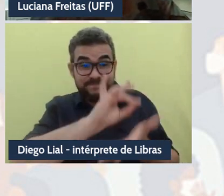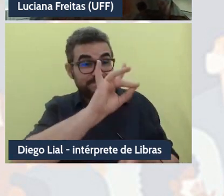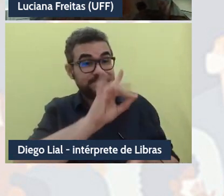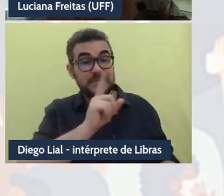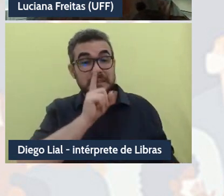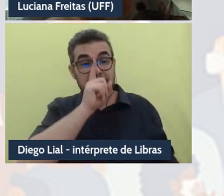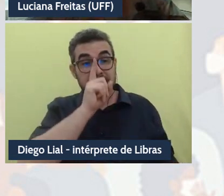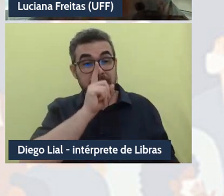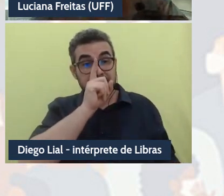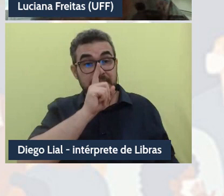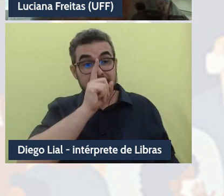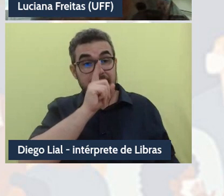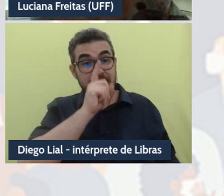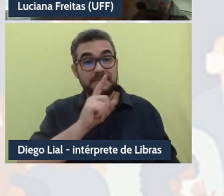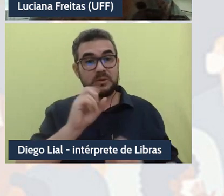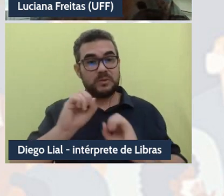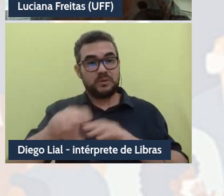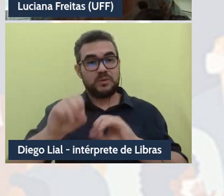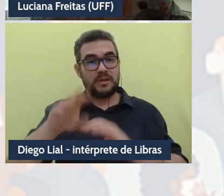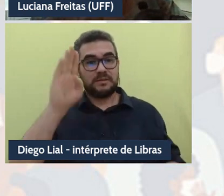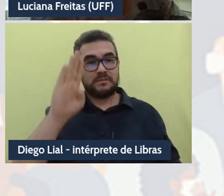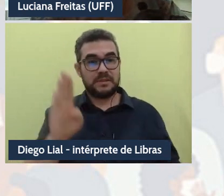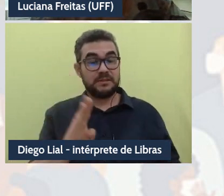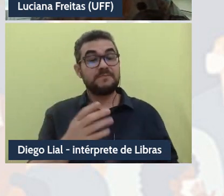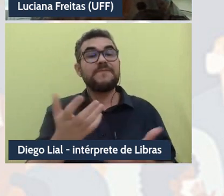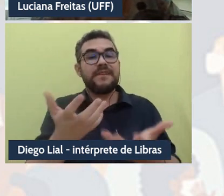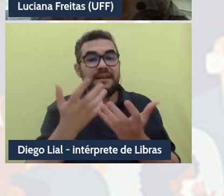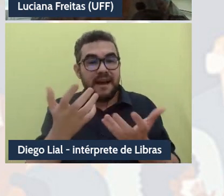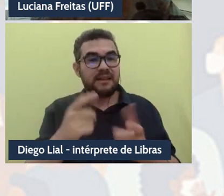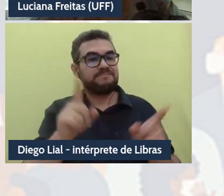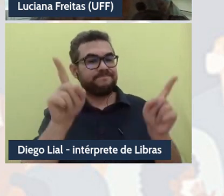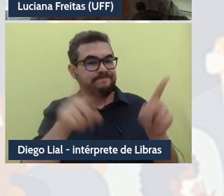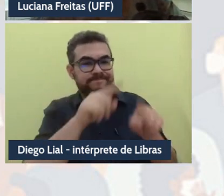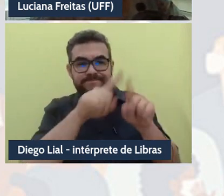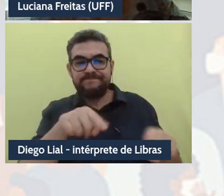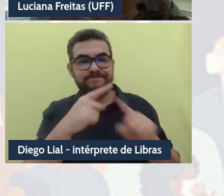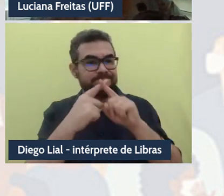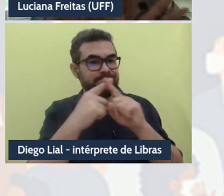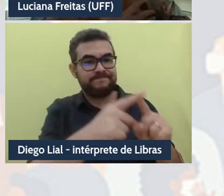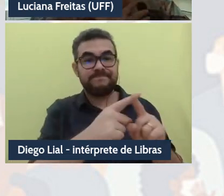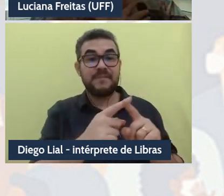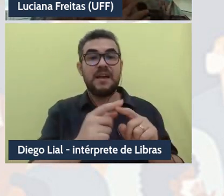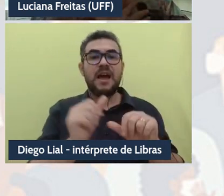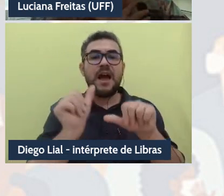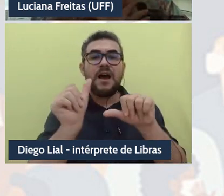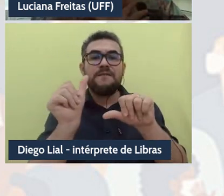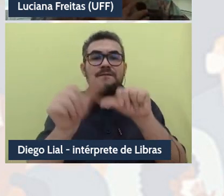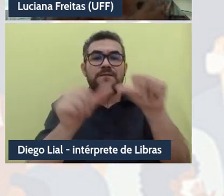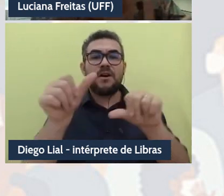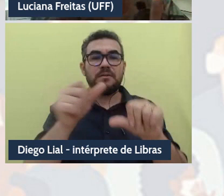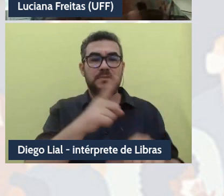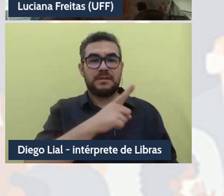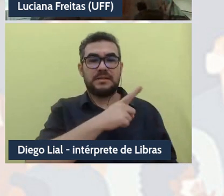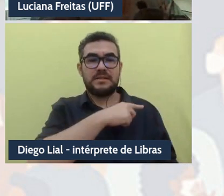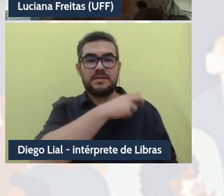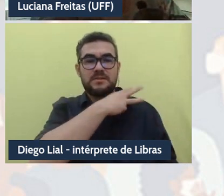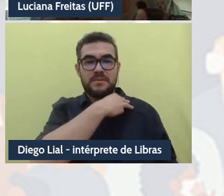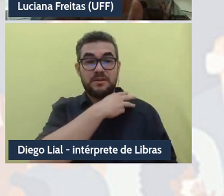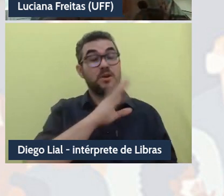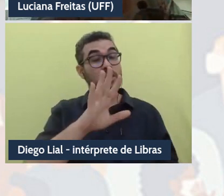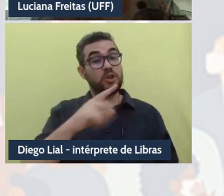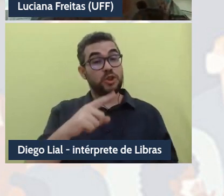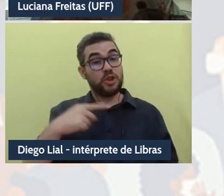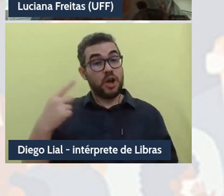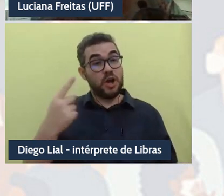sua revogação. Nós queremos que a reforma do ensino médio, nós, aí eu estou falando, esse nós aí somos